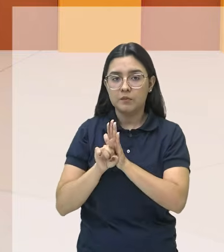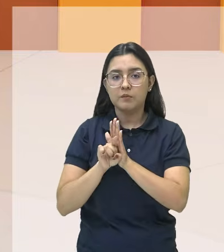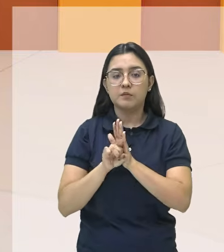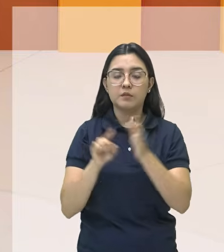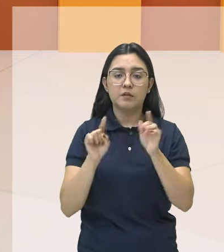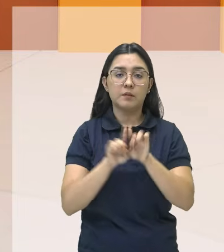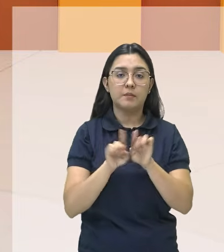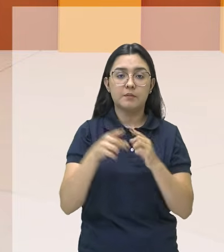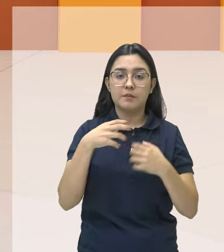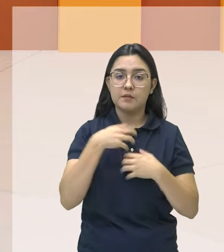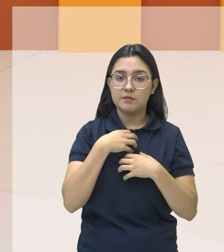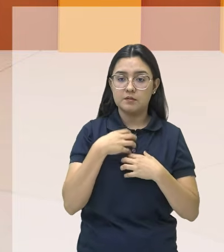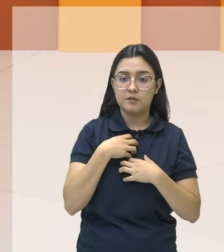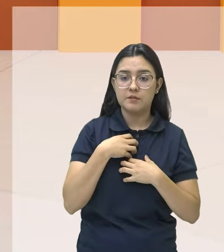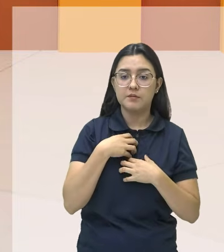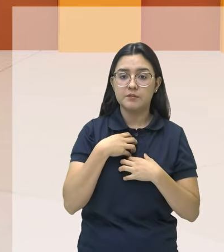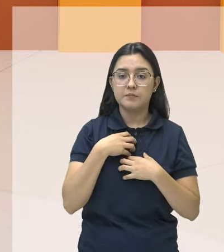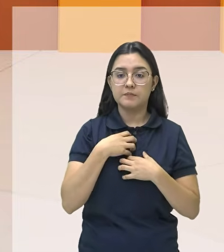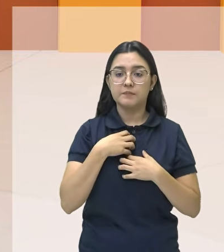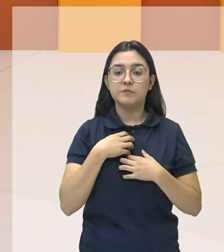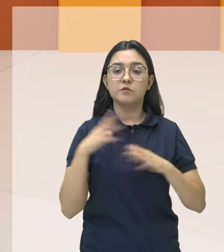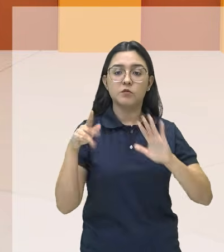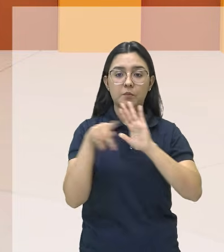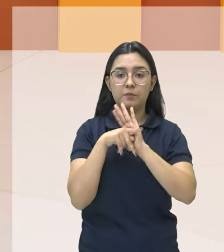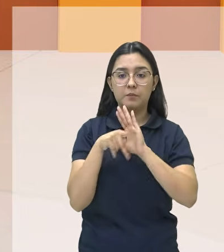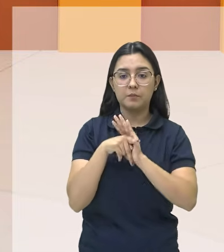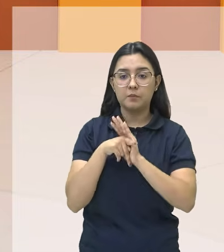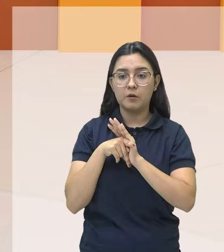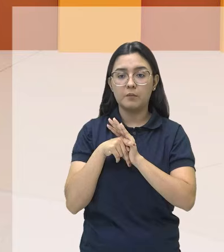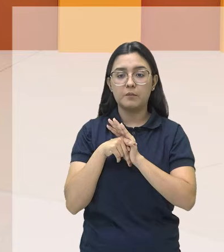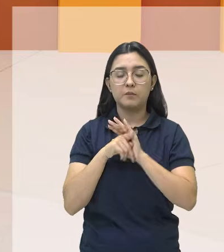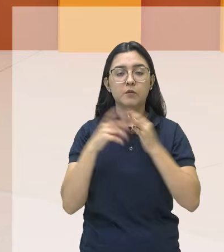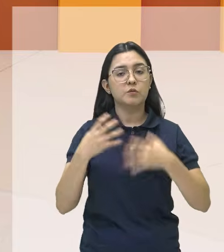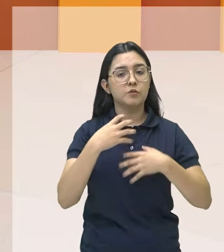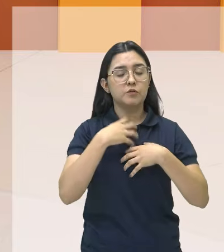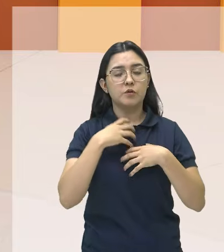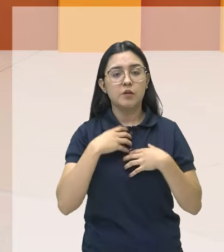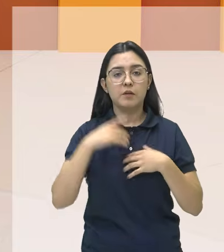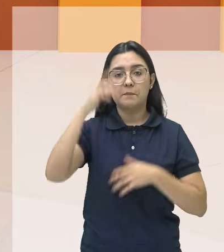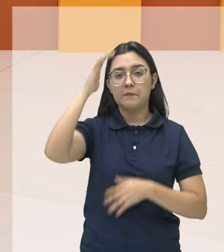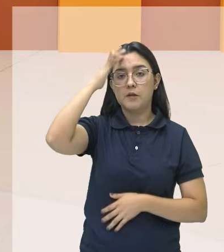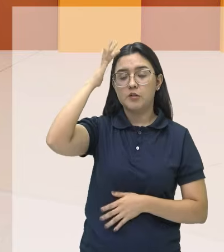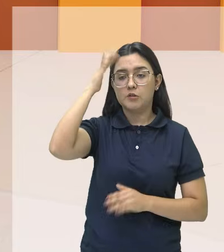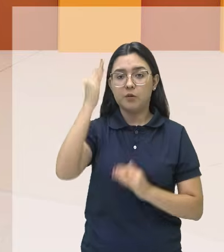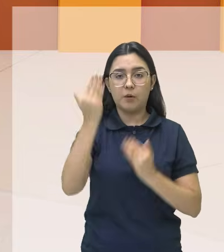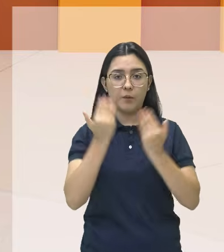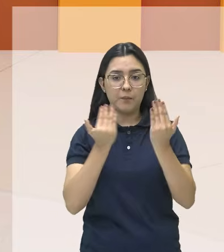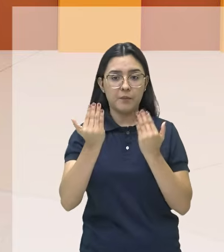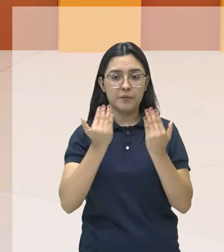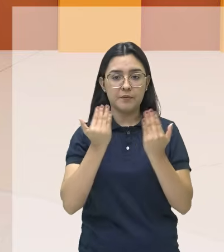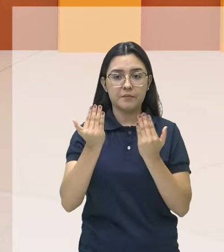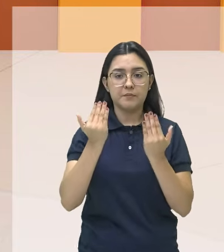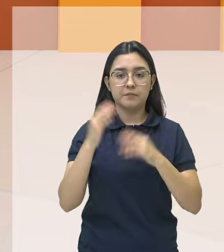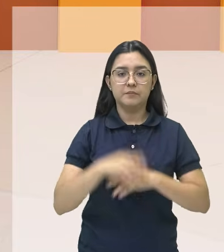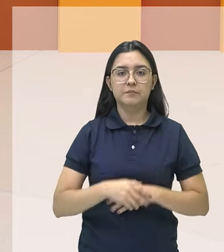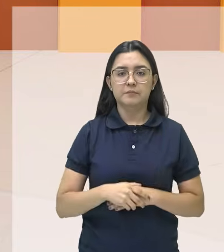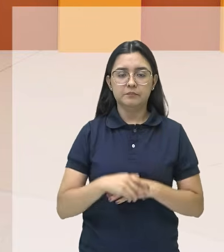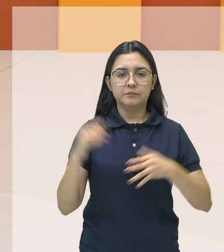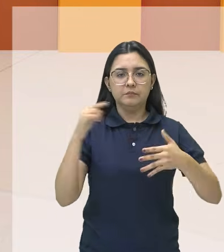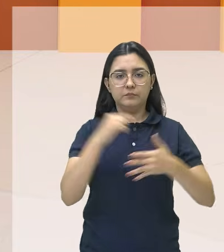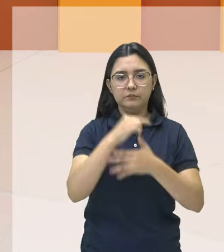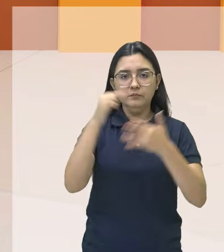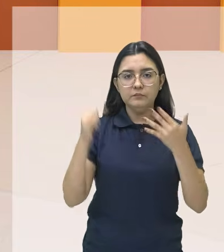ele sente do seu jeito, ele imagina, ele compara. Né? Então, tudo isso